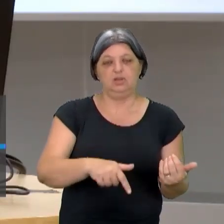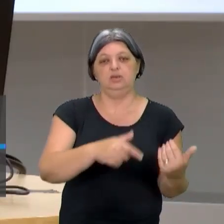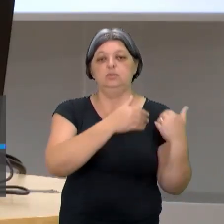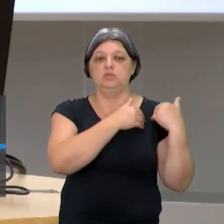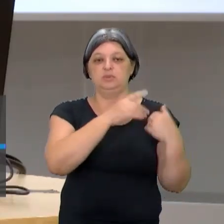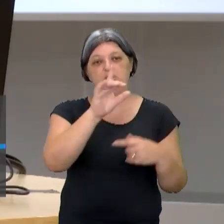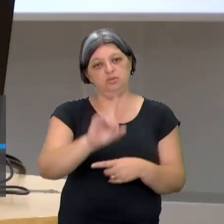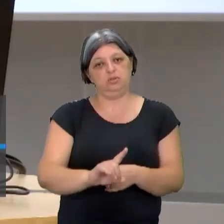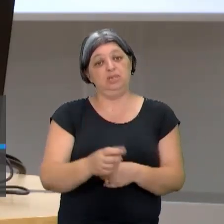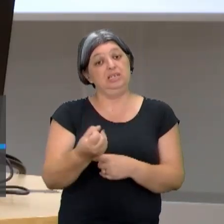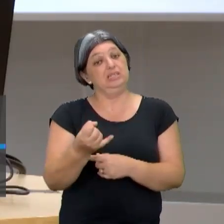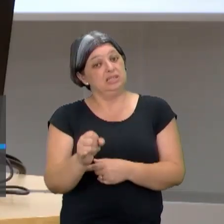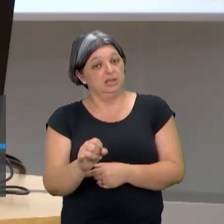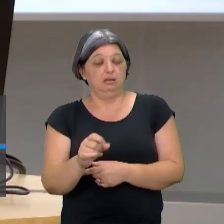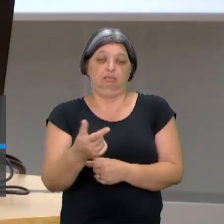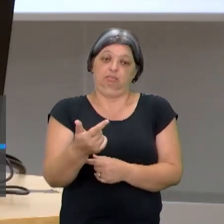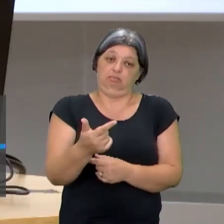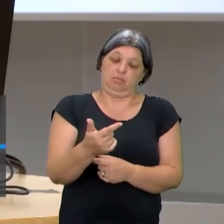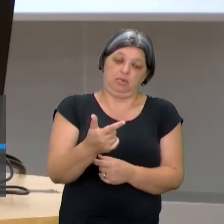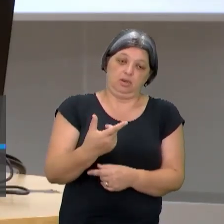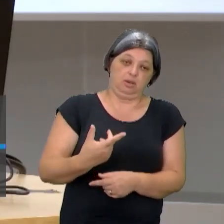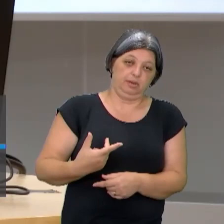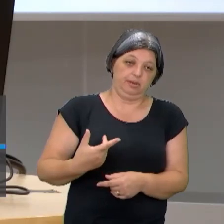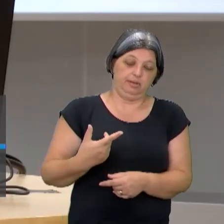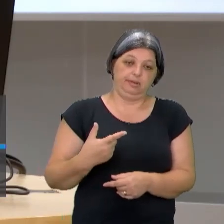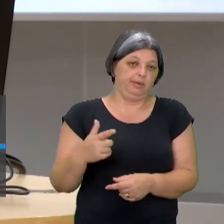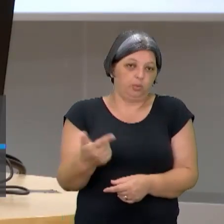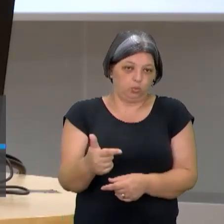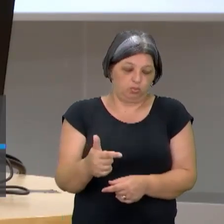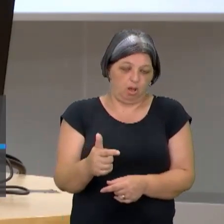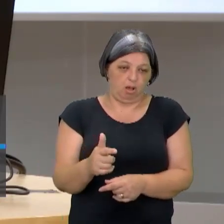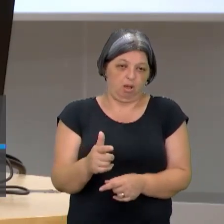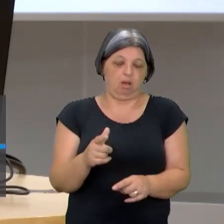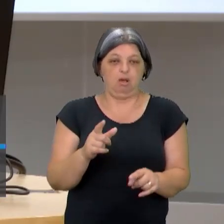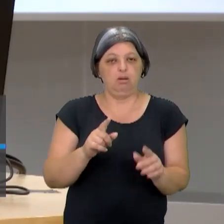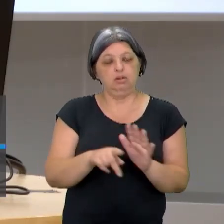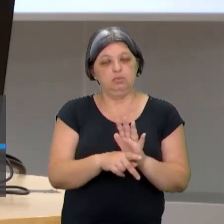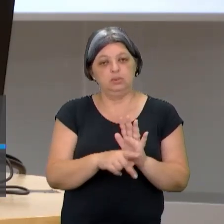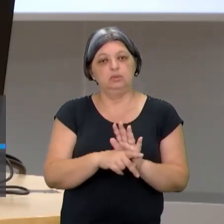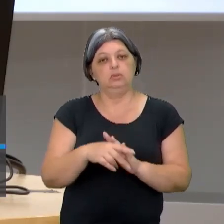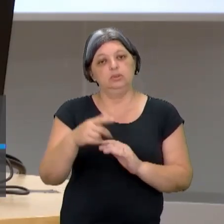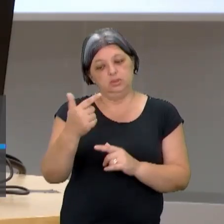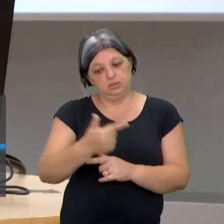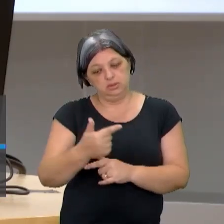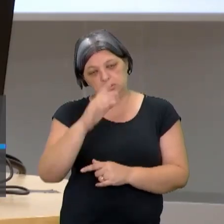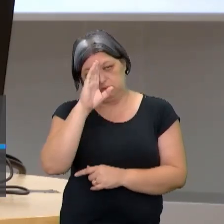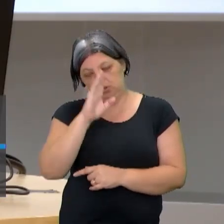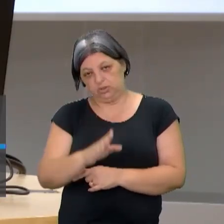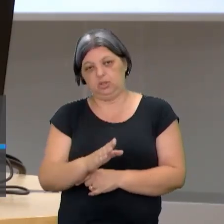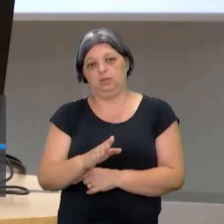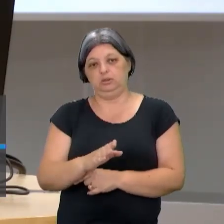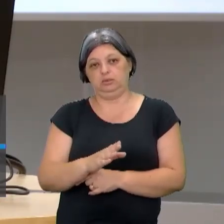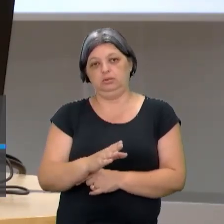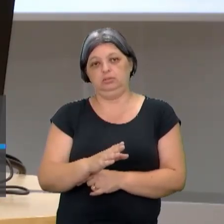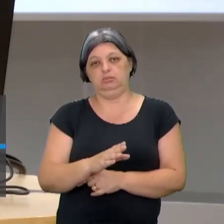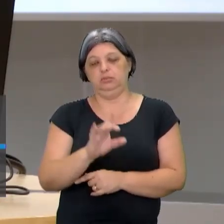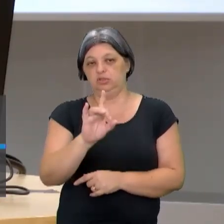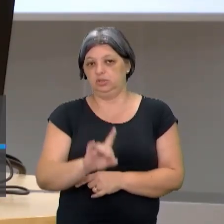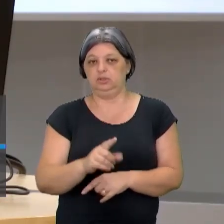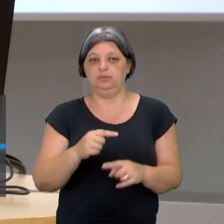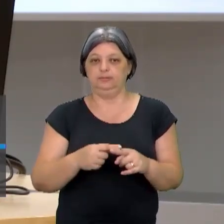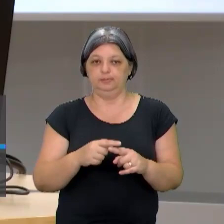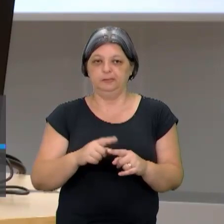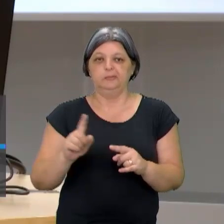diretor. Se ele não está, conversa com o vice-diretor. Então ele vai falar horizontalmente com o vice-diretor e o diretor, que por sua vez vai